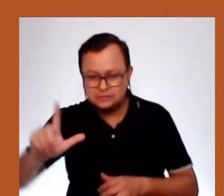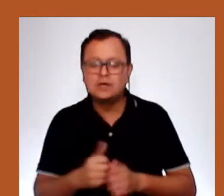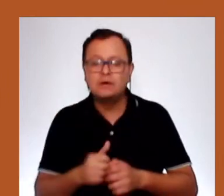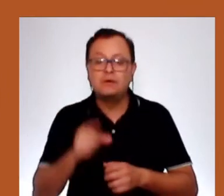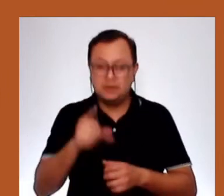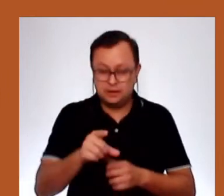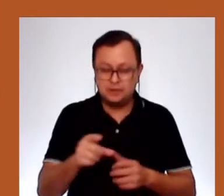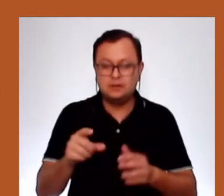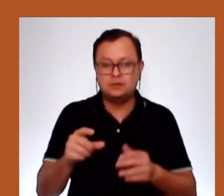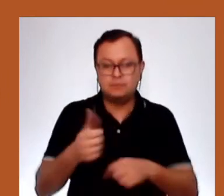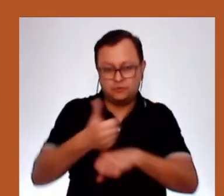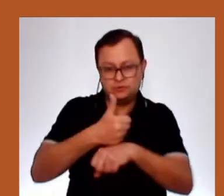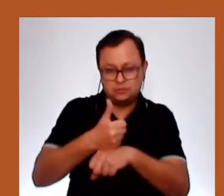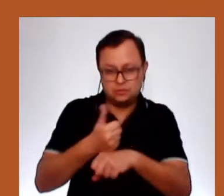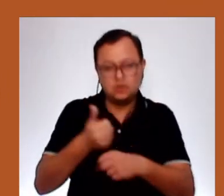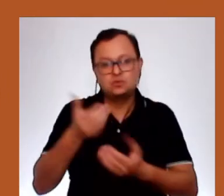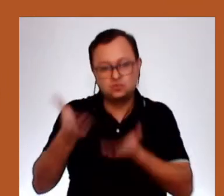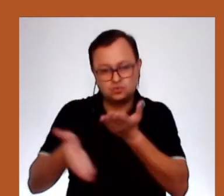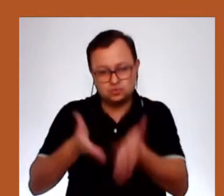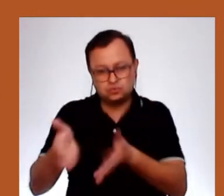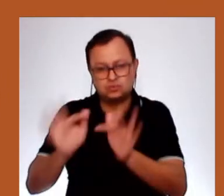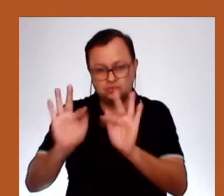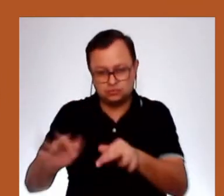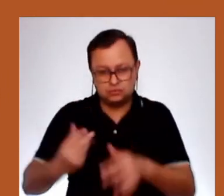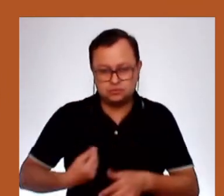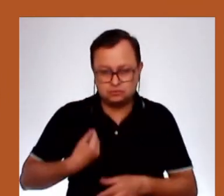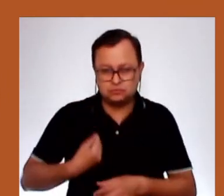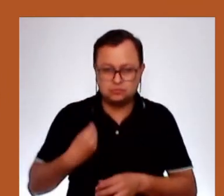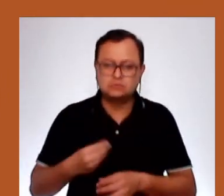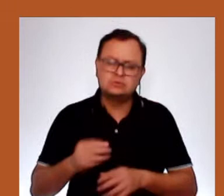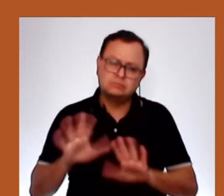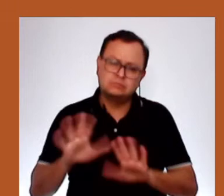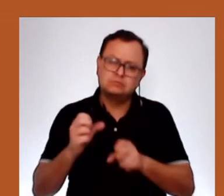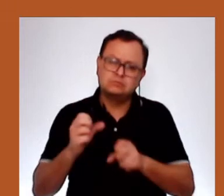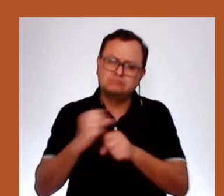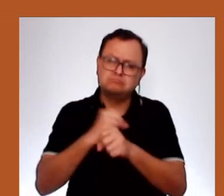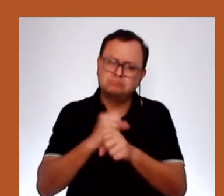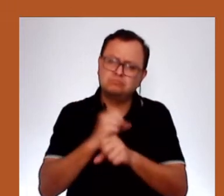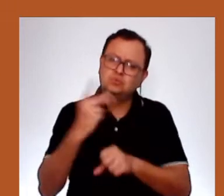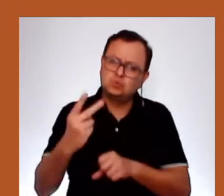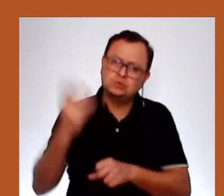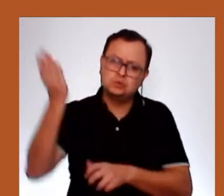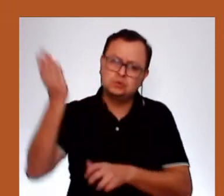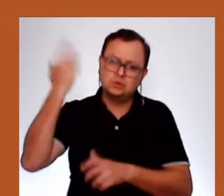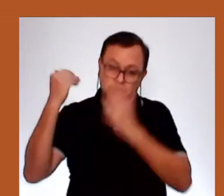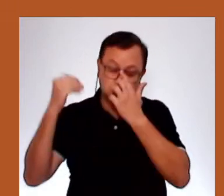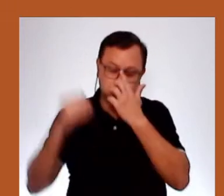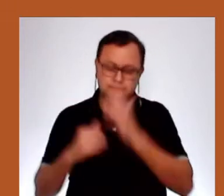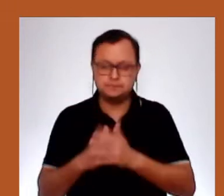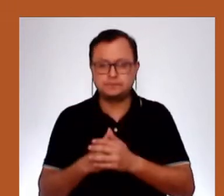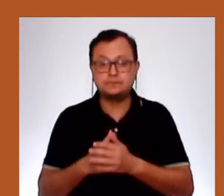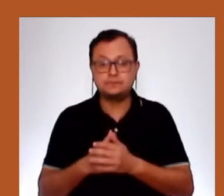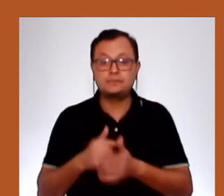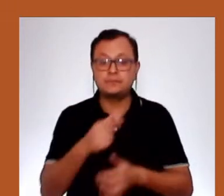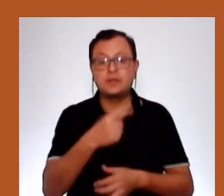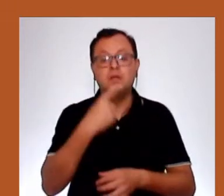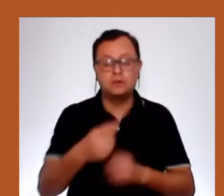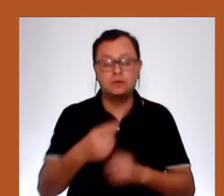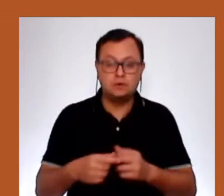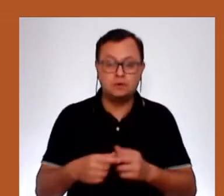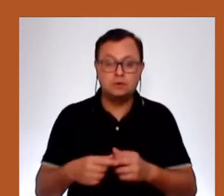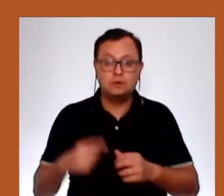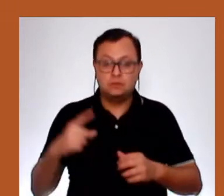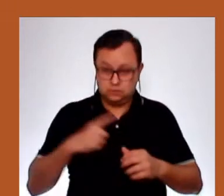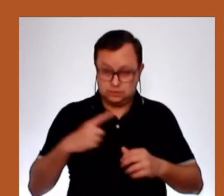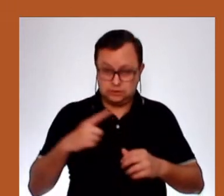não é. Faz uns 2 anos, eu não sei como é que está esse dado hoje, mas ele traz o dado de que há mais serviços de cuidados paliativos